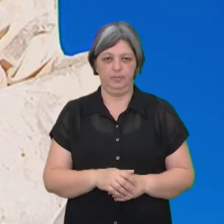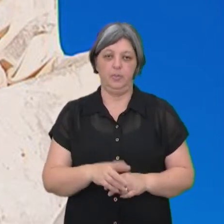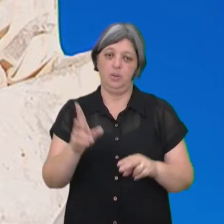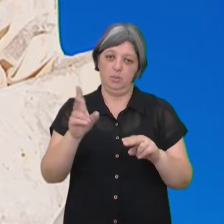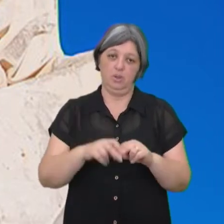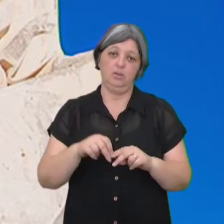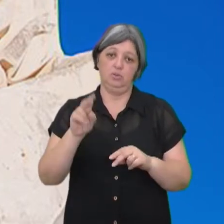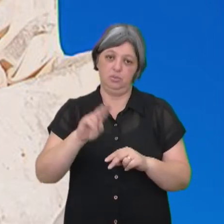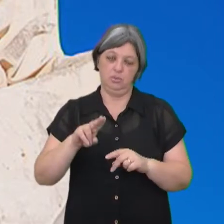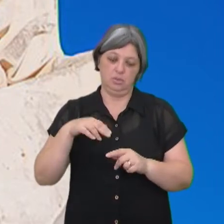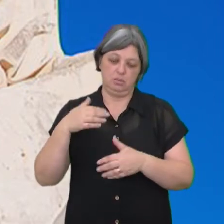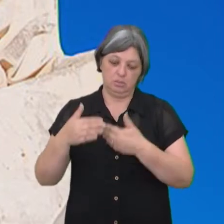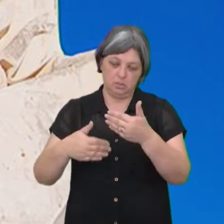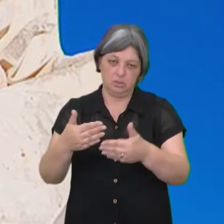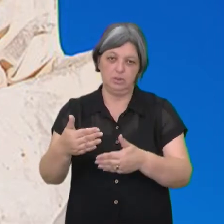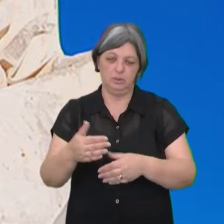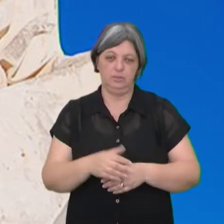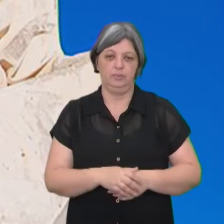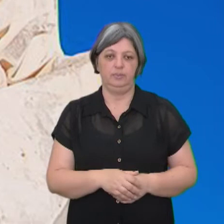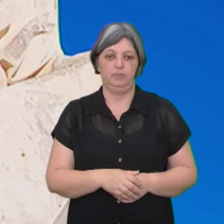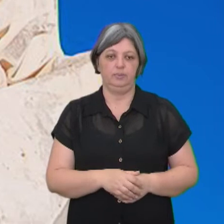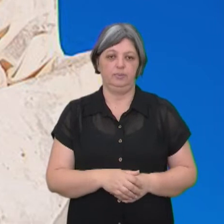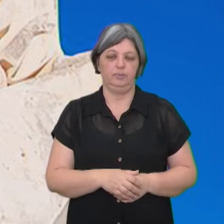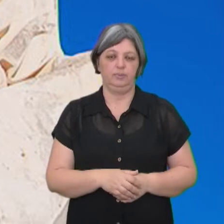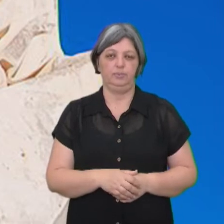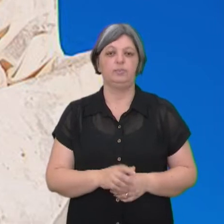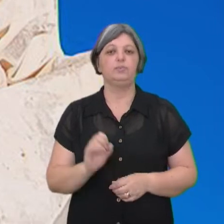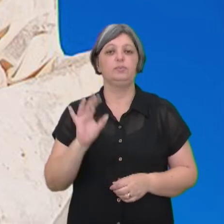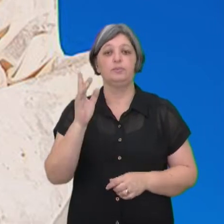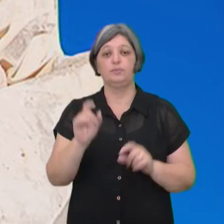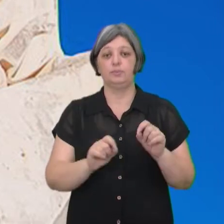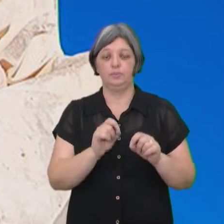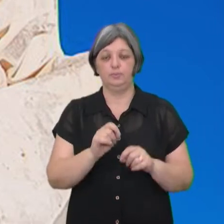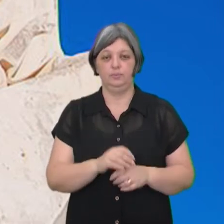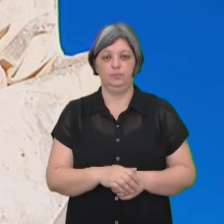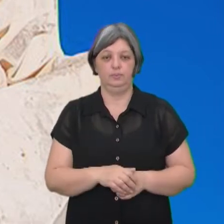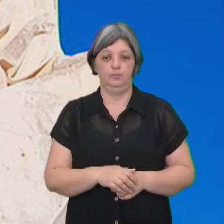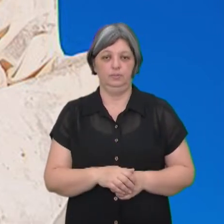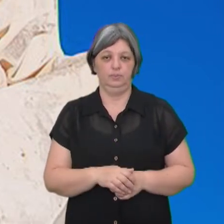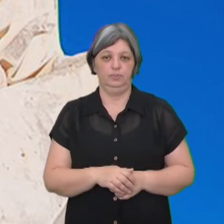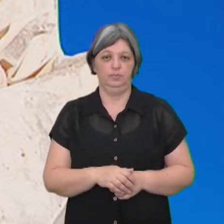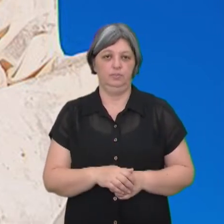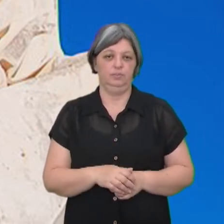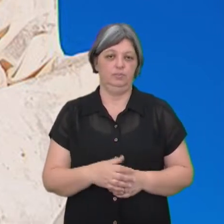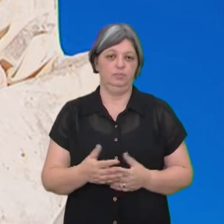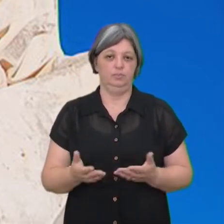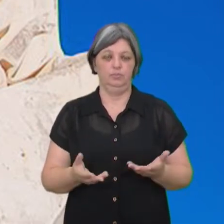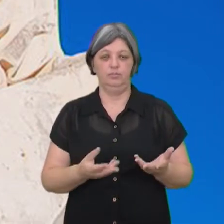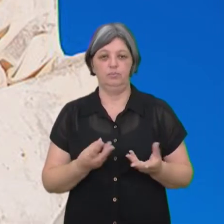ou desse grande processo, que acabou levando aí a